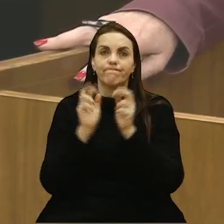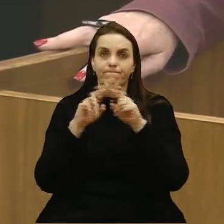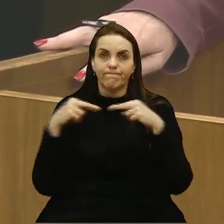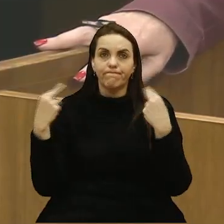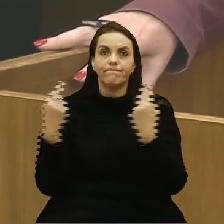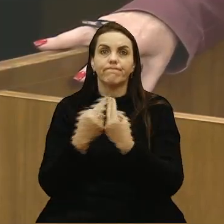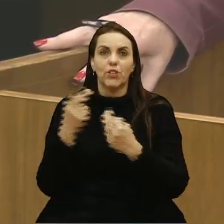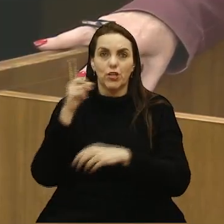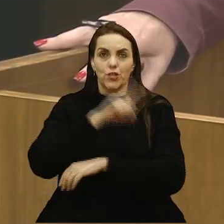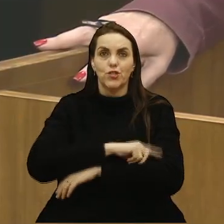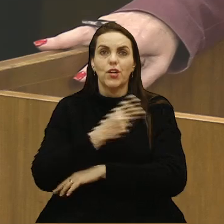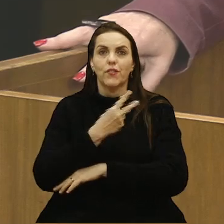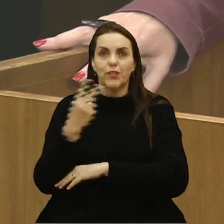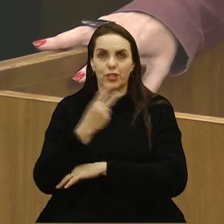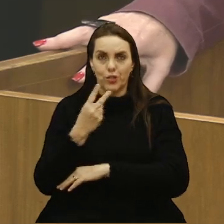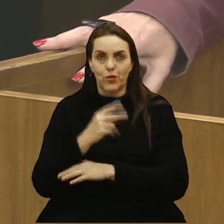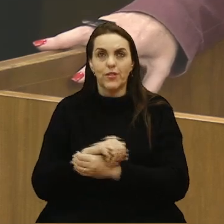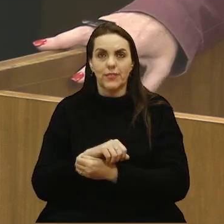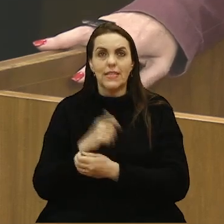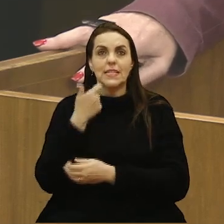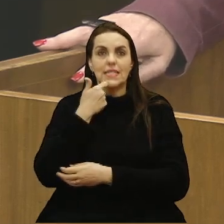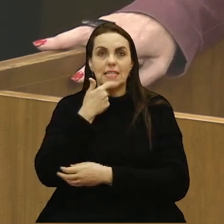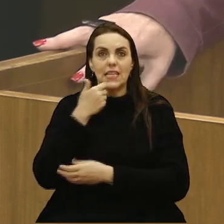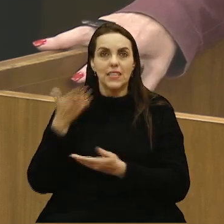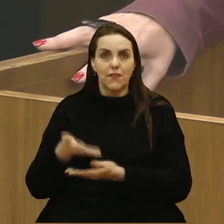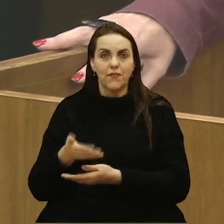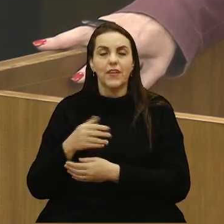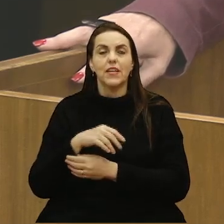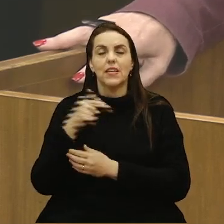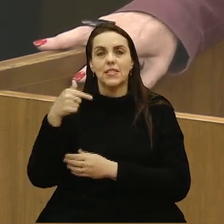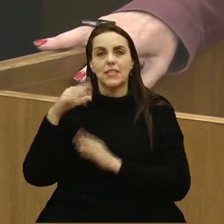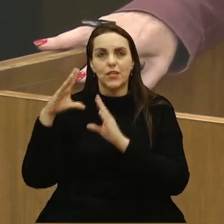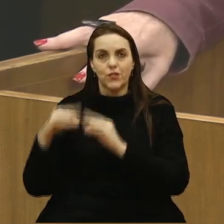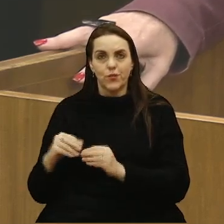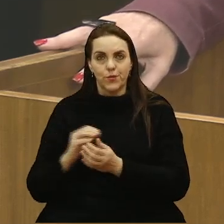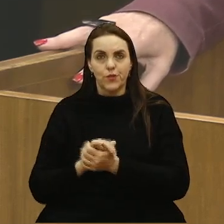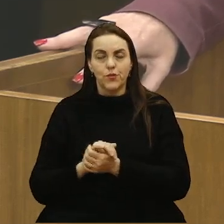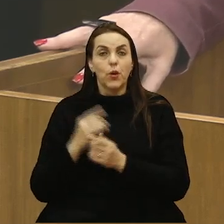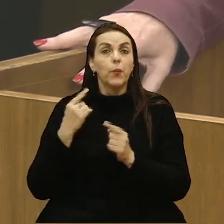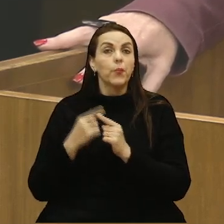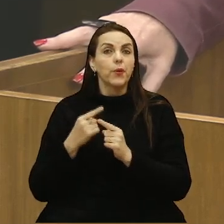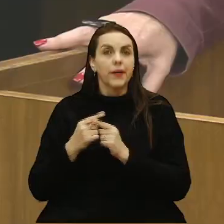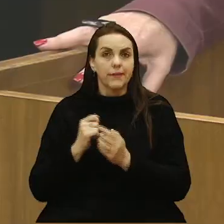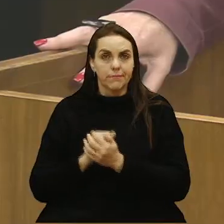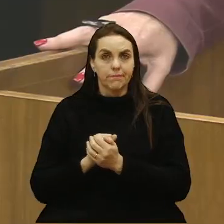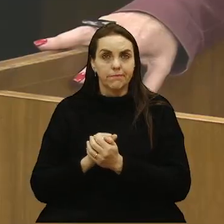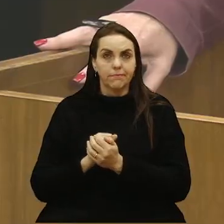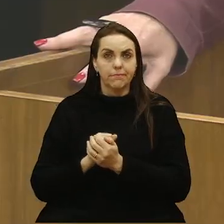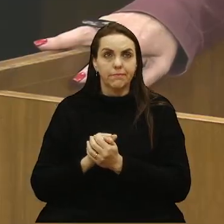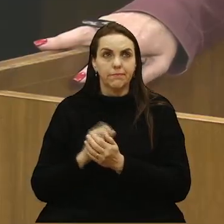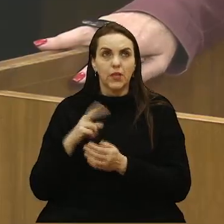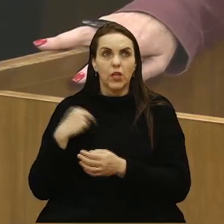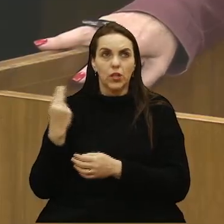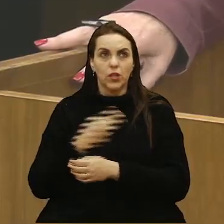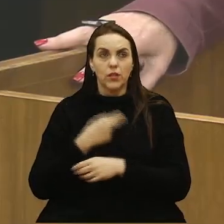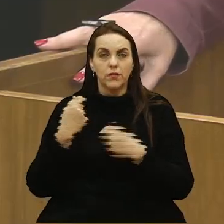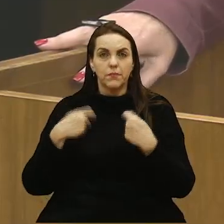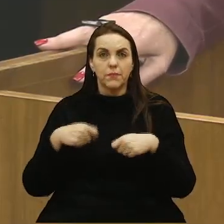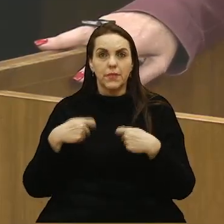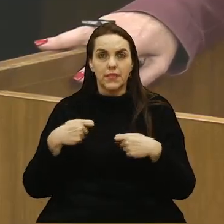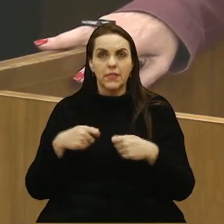dia 22, agora, sexta-feira, às 19 horas. Porque nós